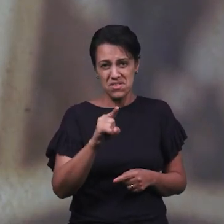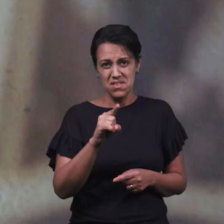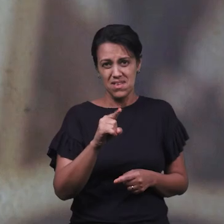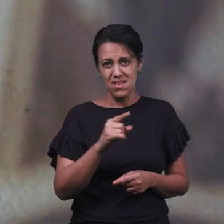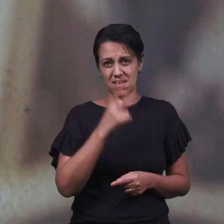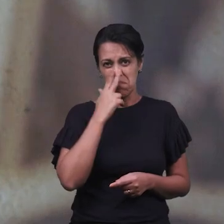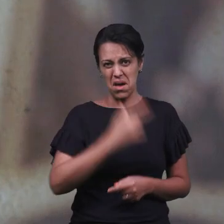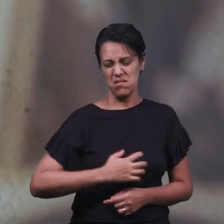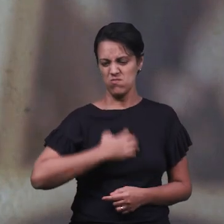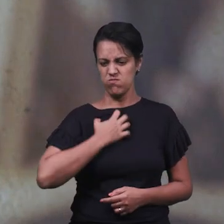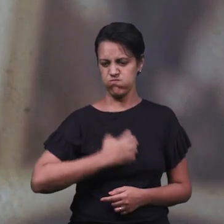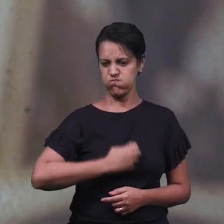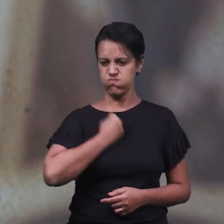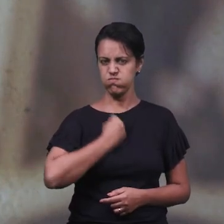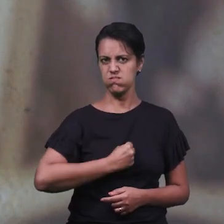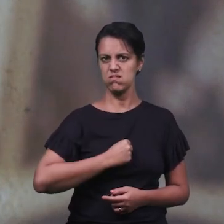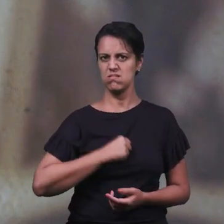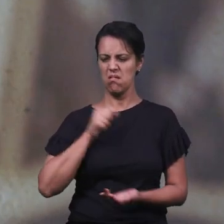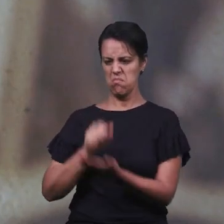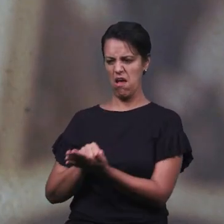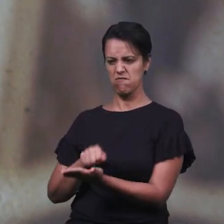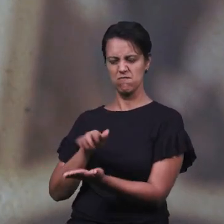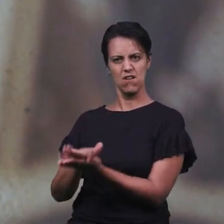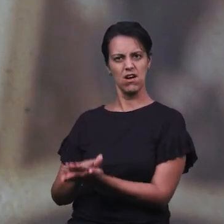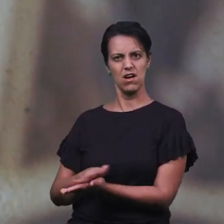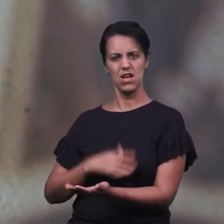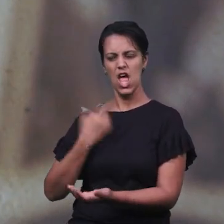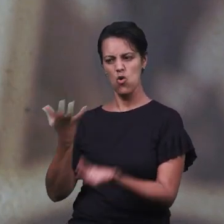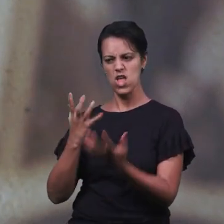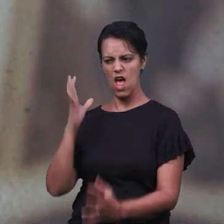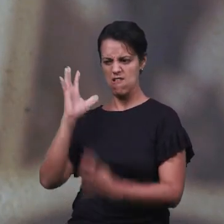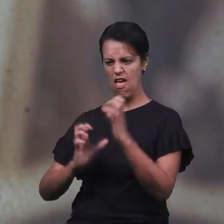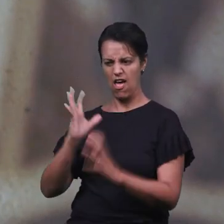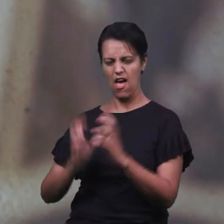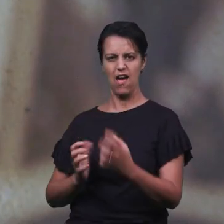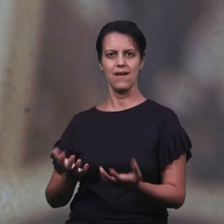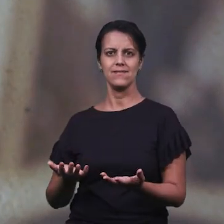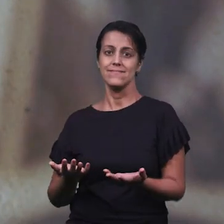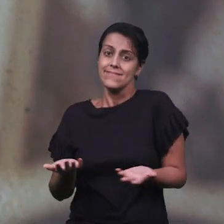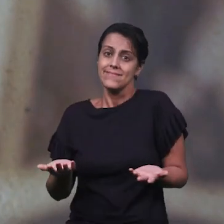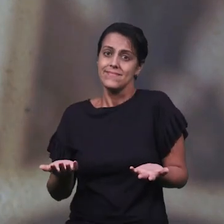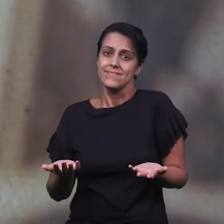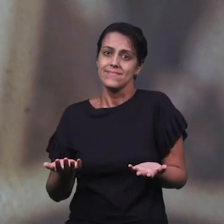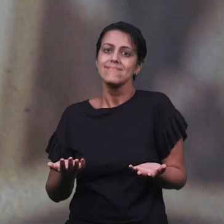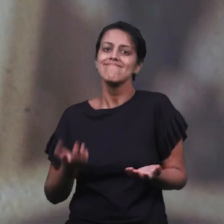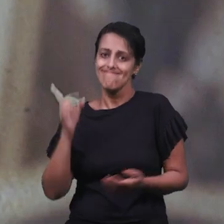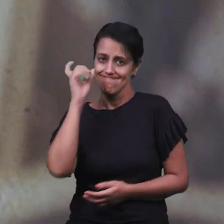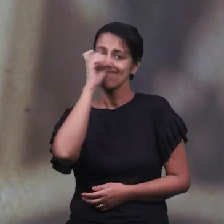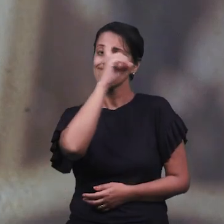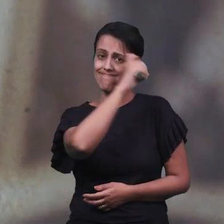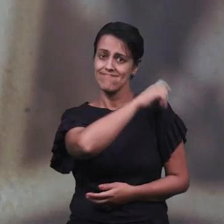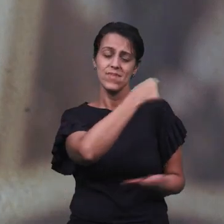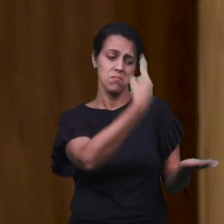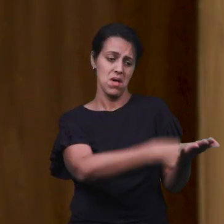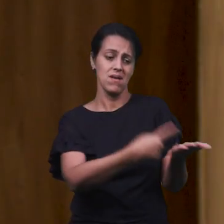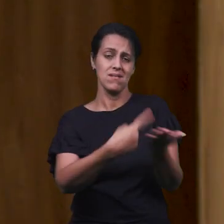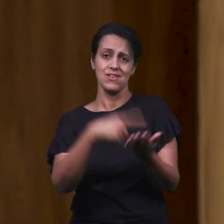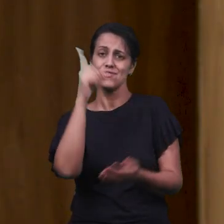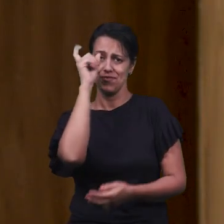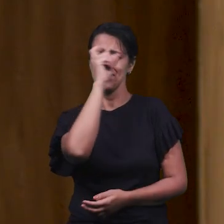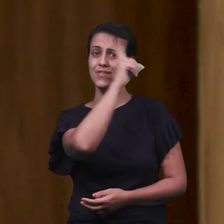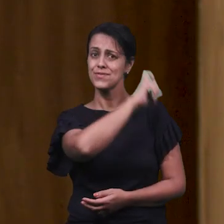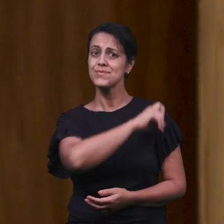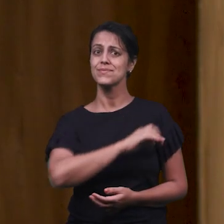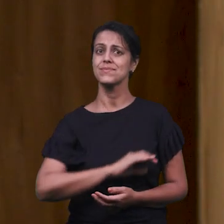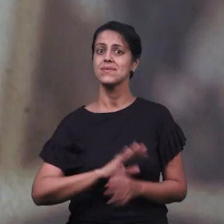um espírito de litigar, de brigar, de discutir, aí isso torna difícil, né? Mas,